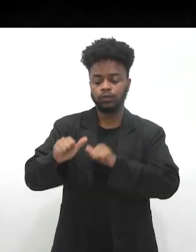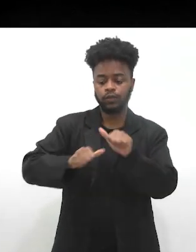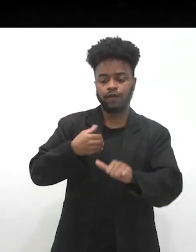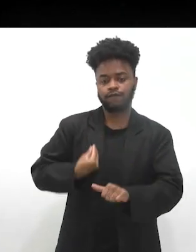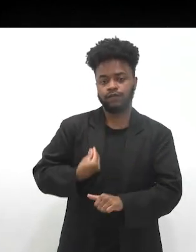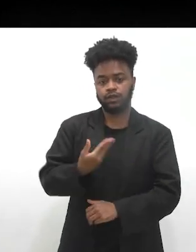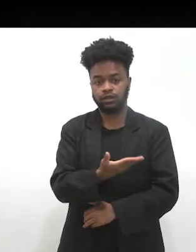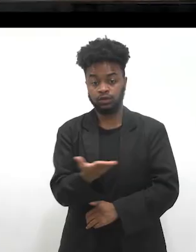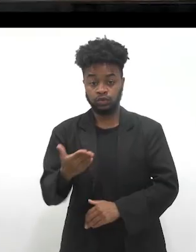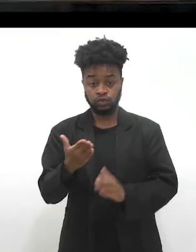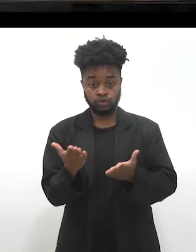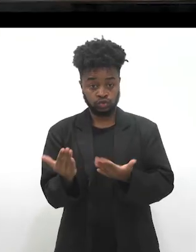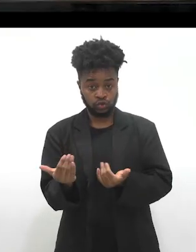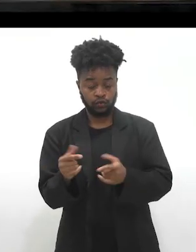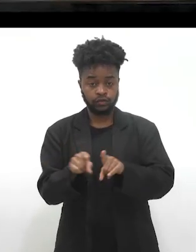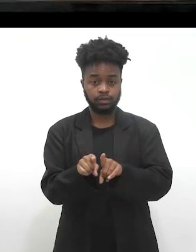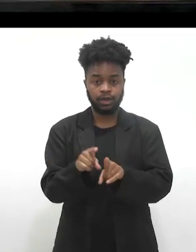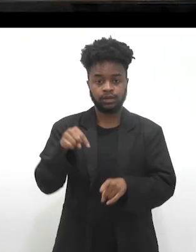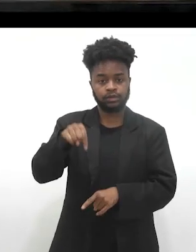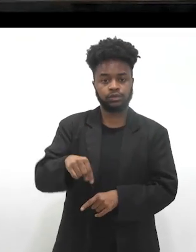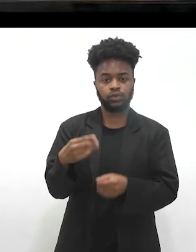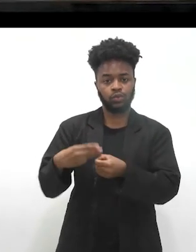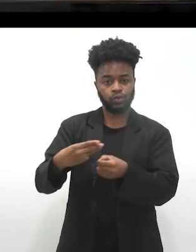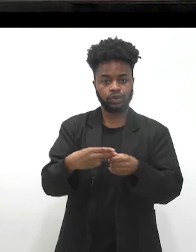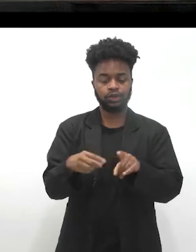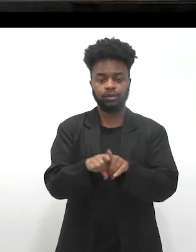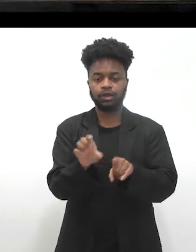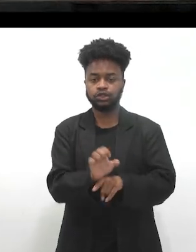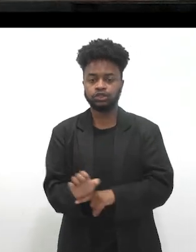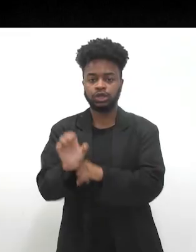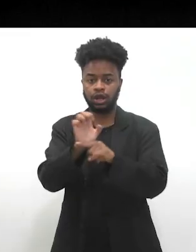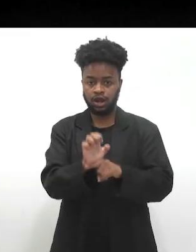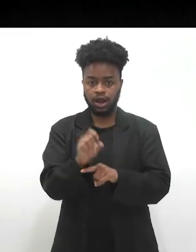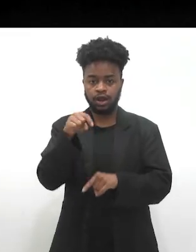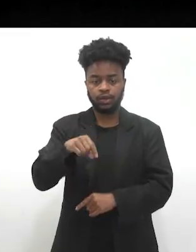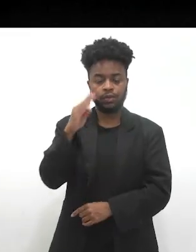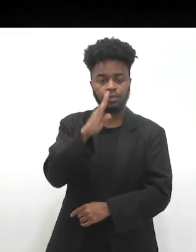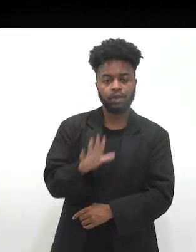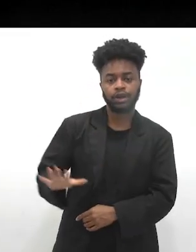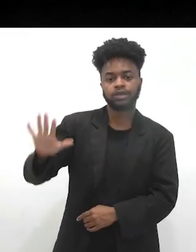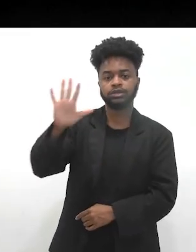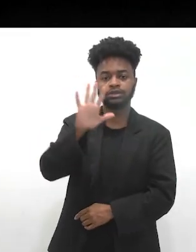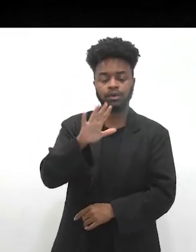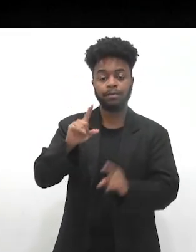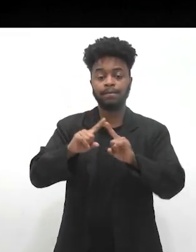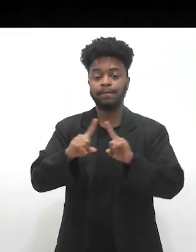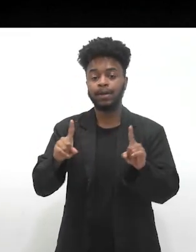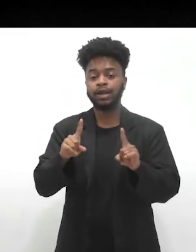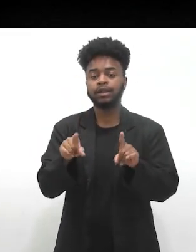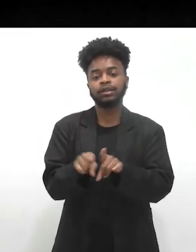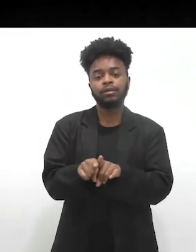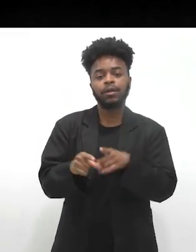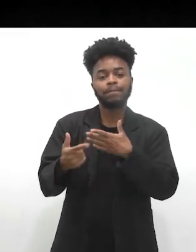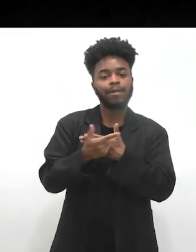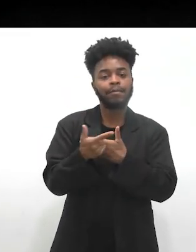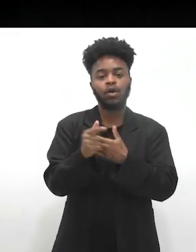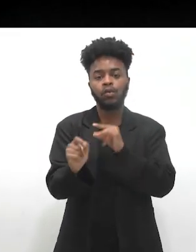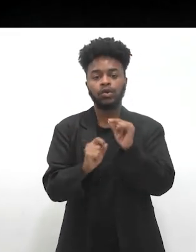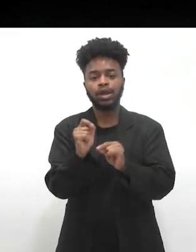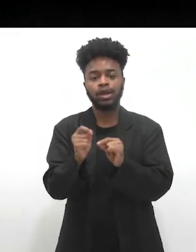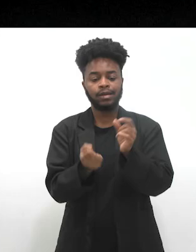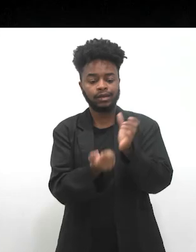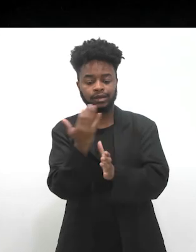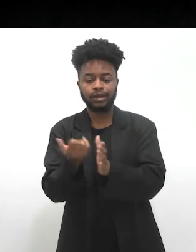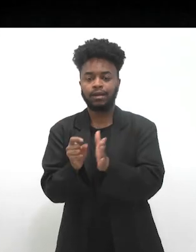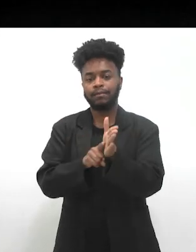dos jovens dos nossos municípios, dos nossos estados no Brasil como um todo, o papel é de